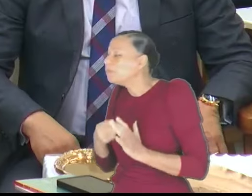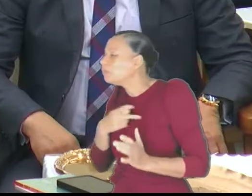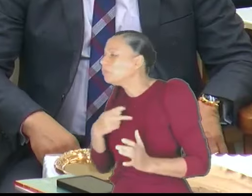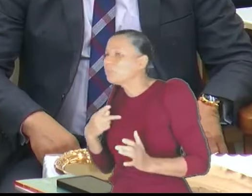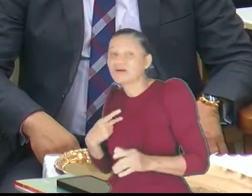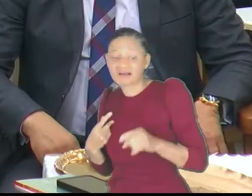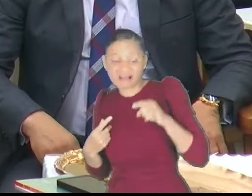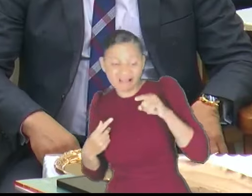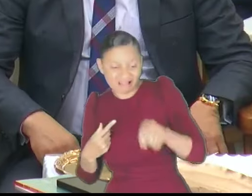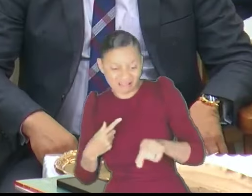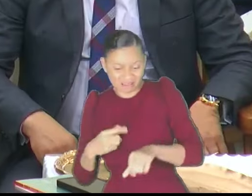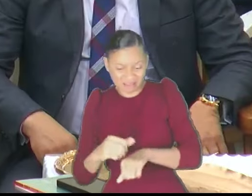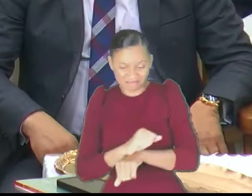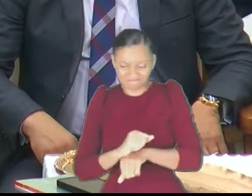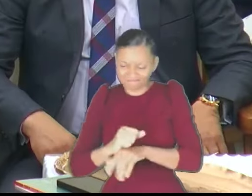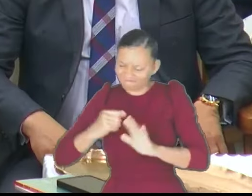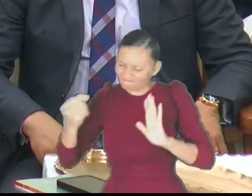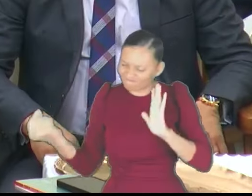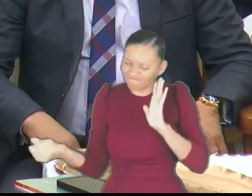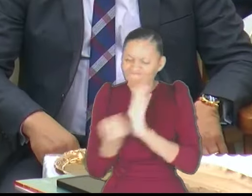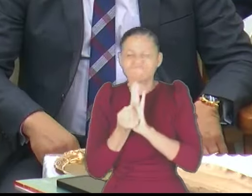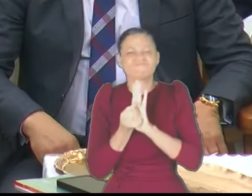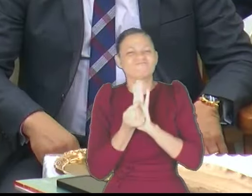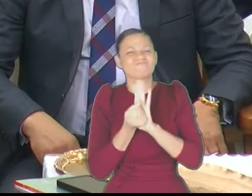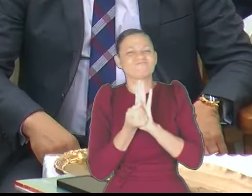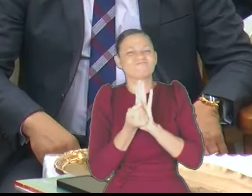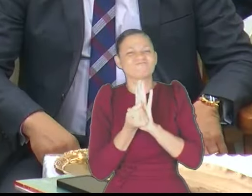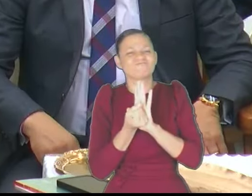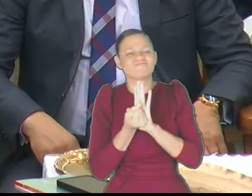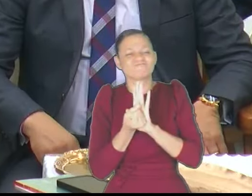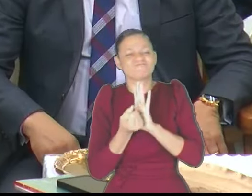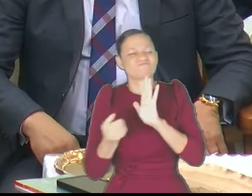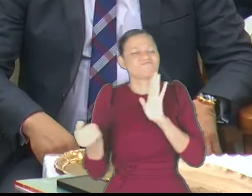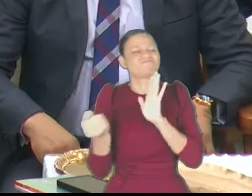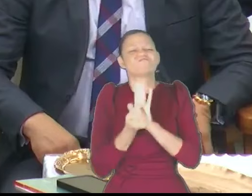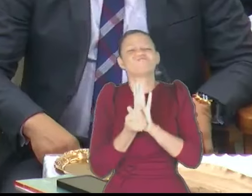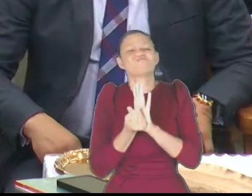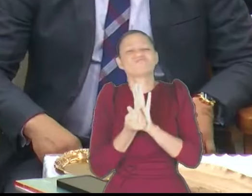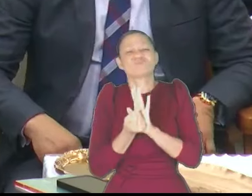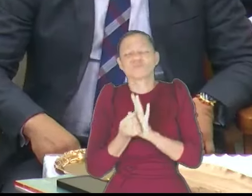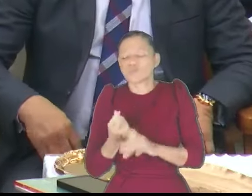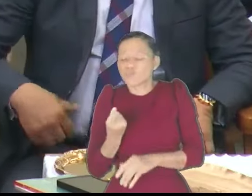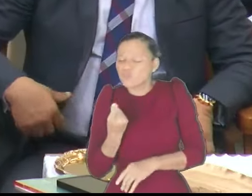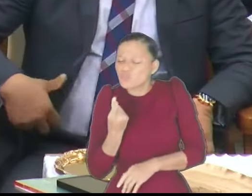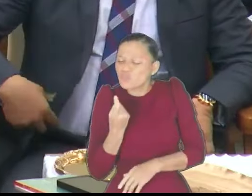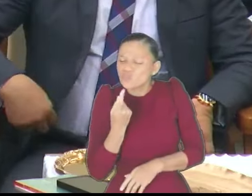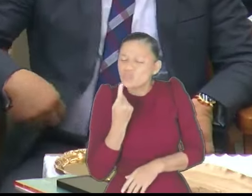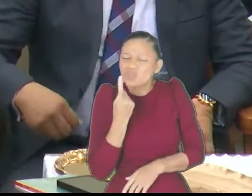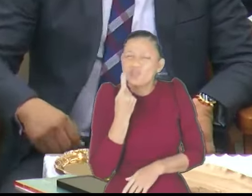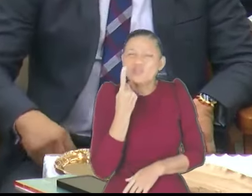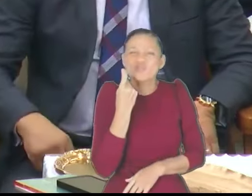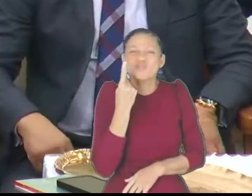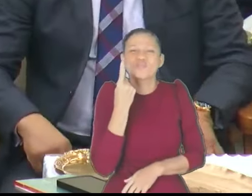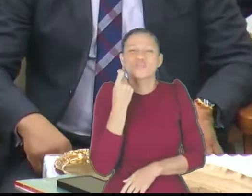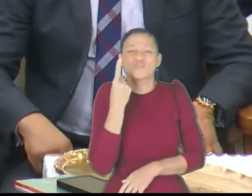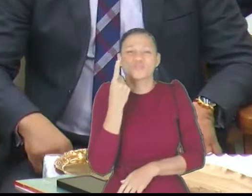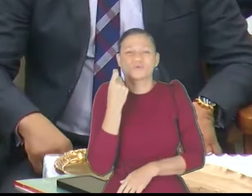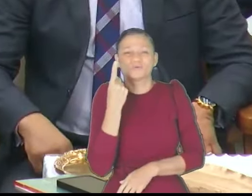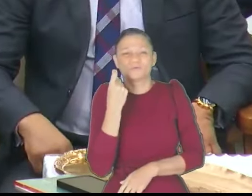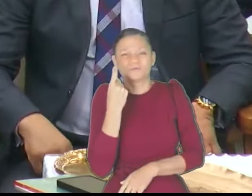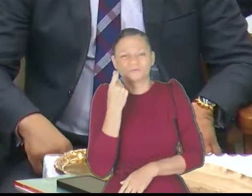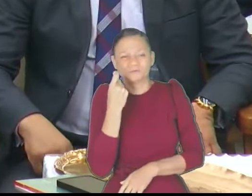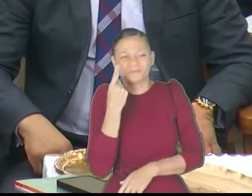Abraão selou. O que Abraão selou? O único meio